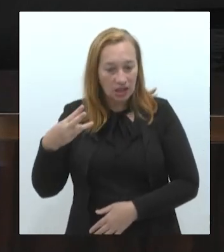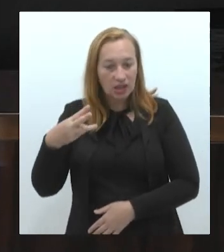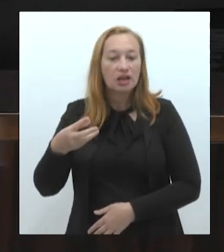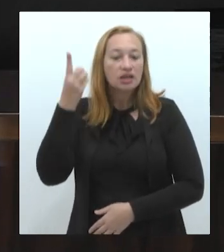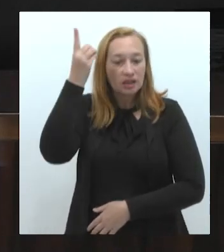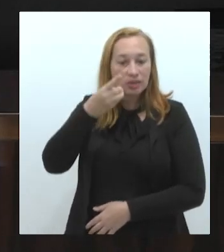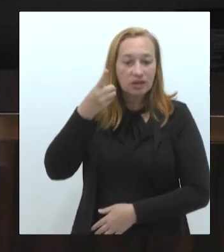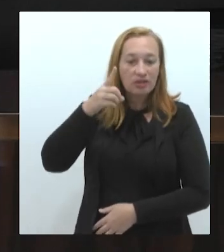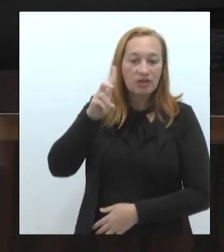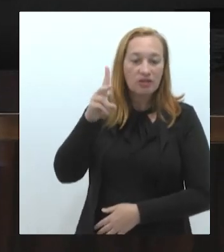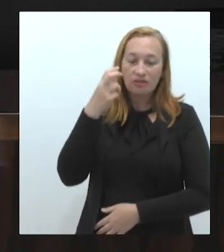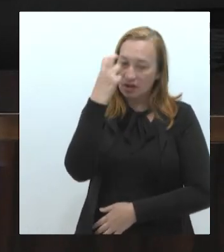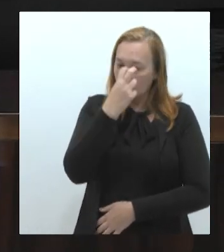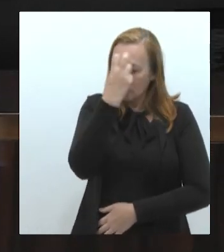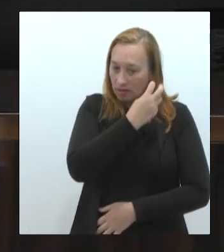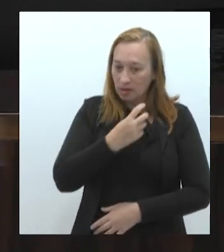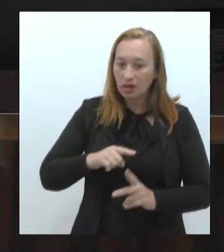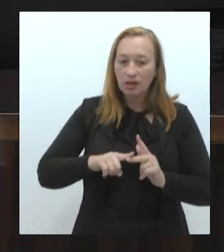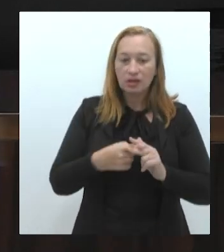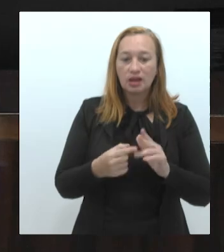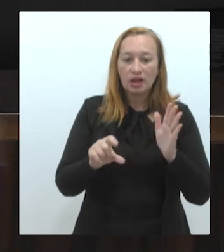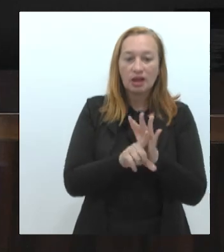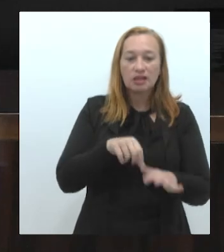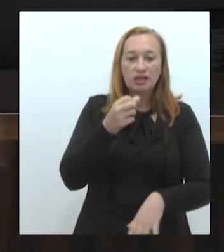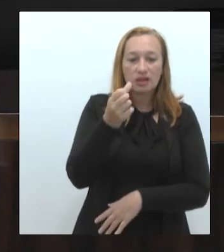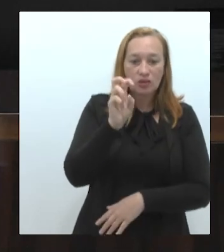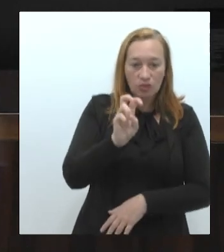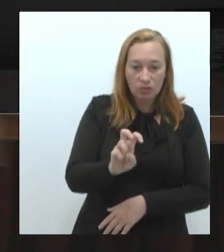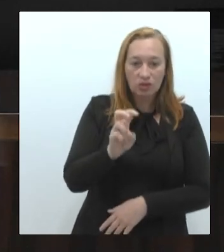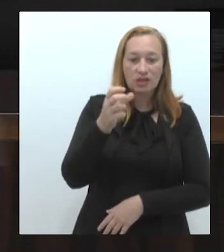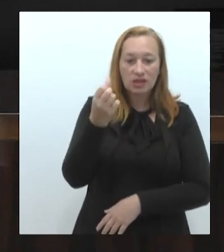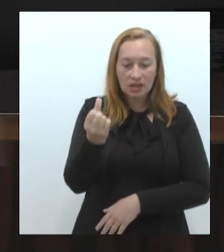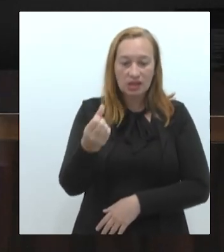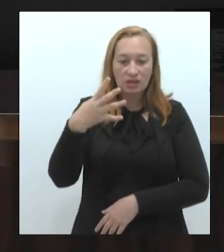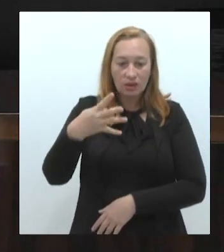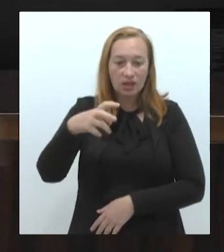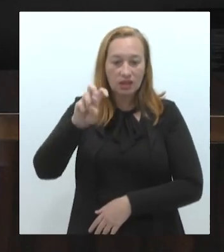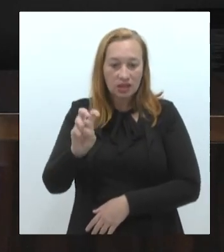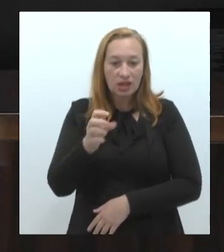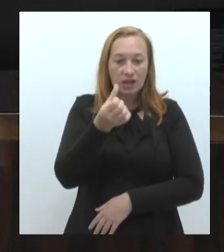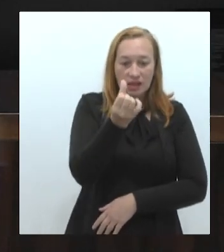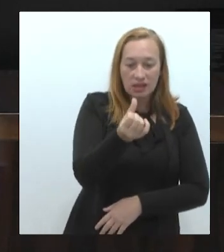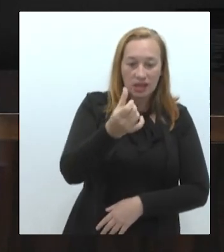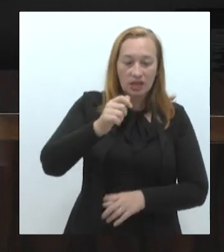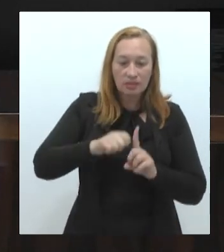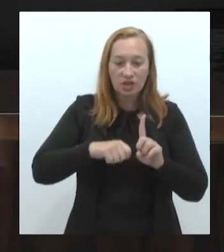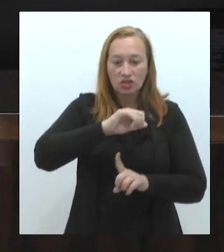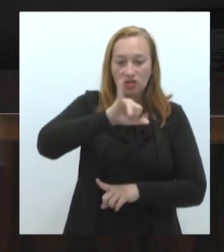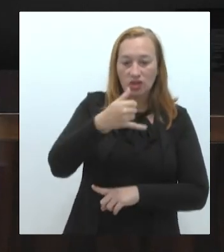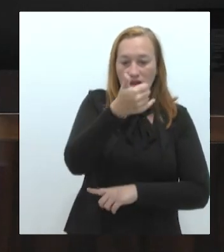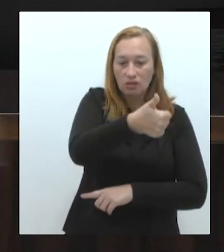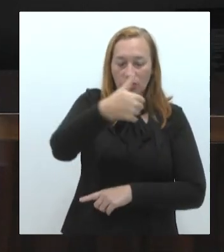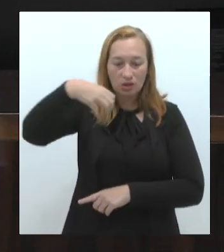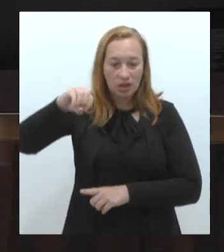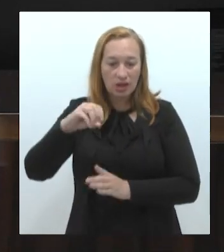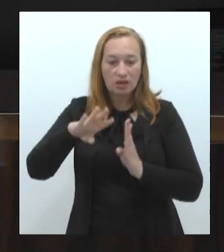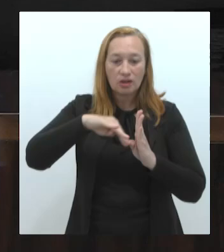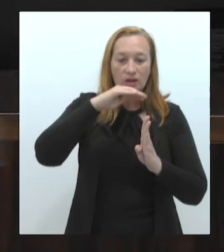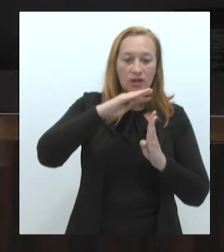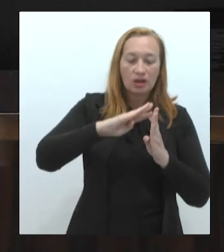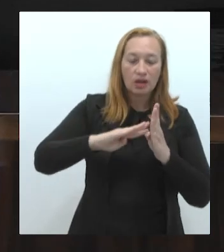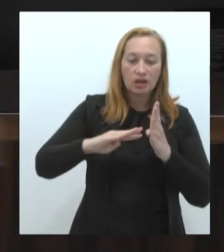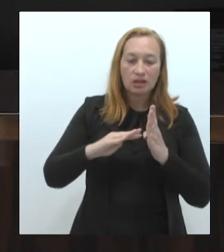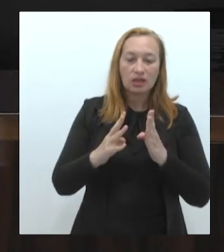Verônica Lima, que altera a lei número 5.645, de 6 de janeiro de 2010,